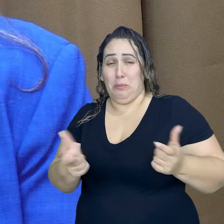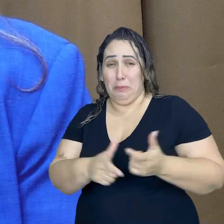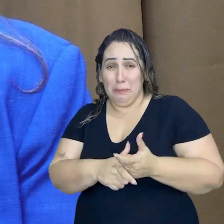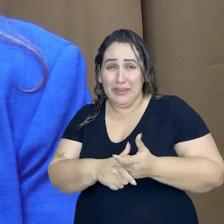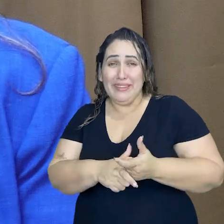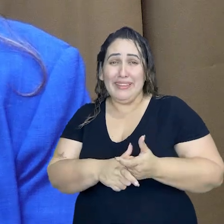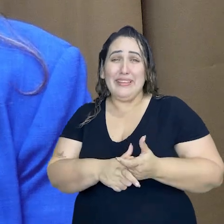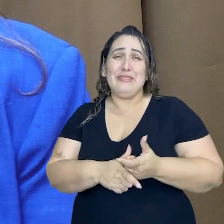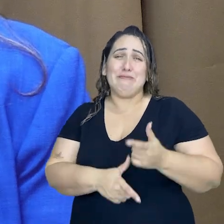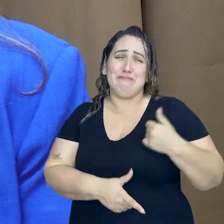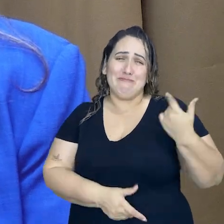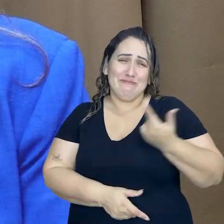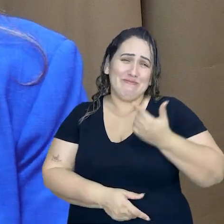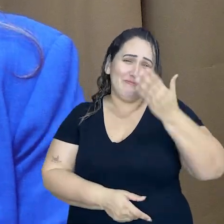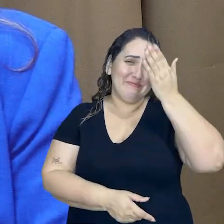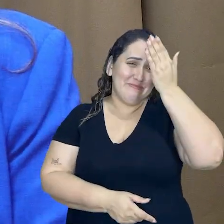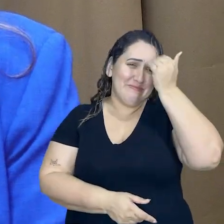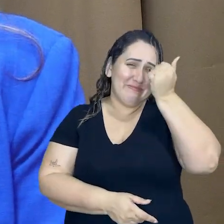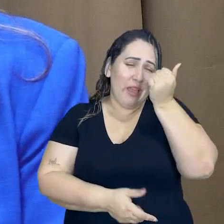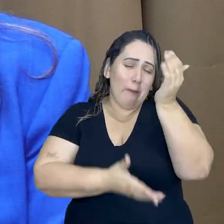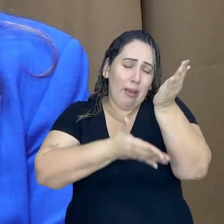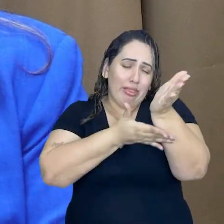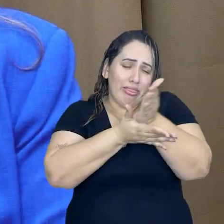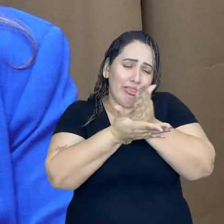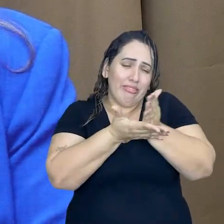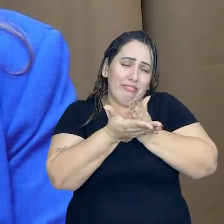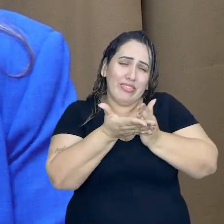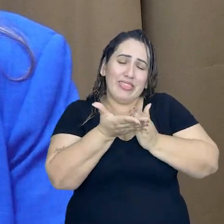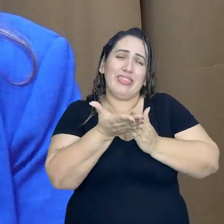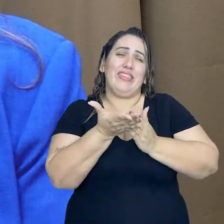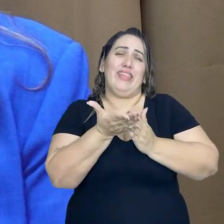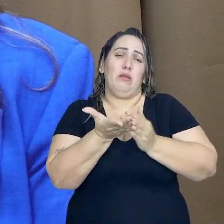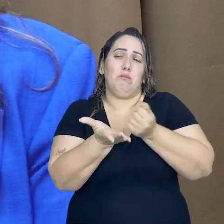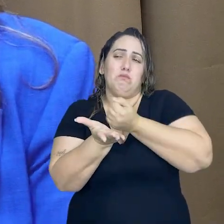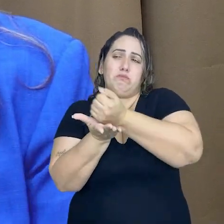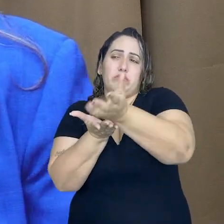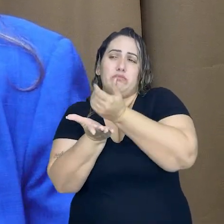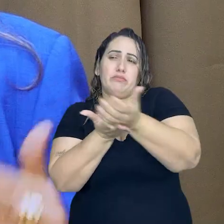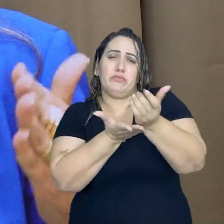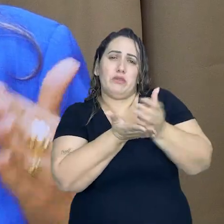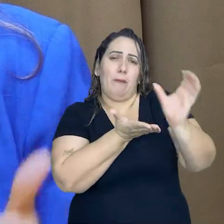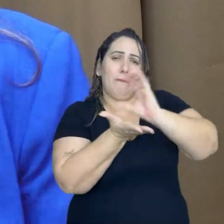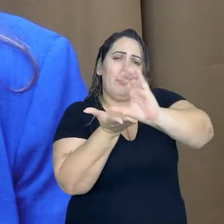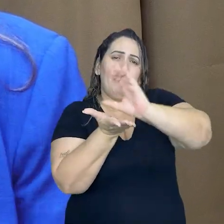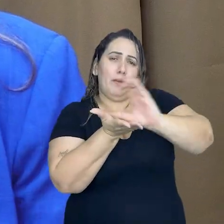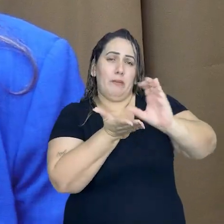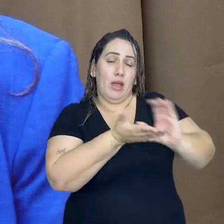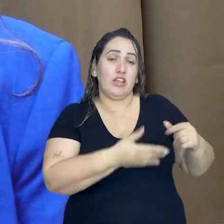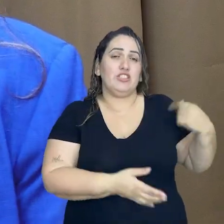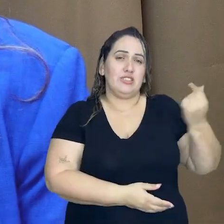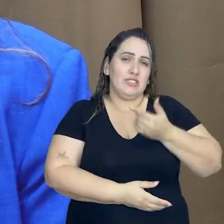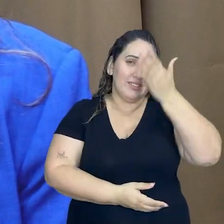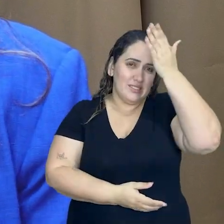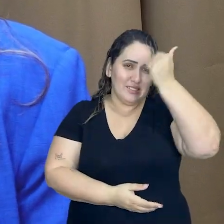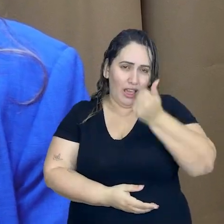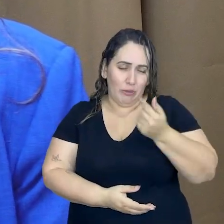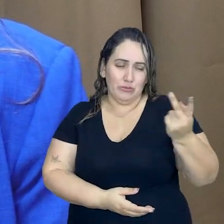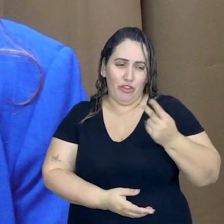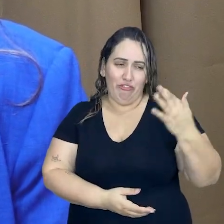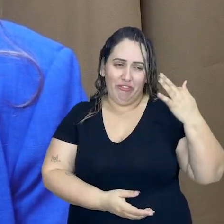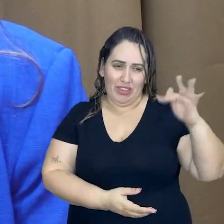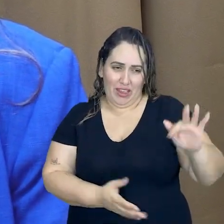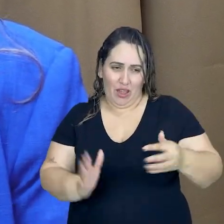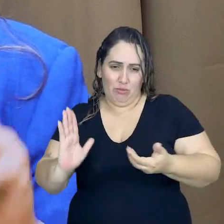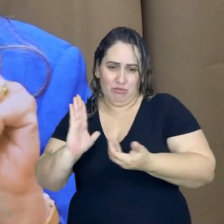daqueles políticos que foram eleitos ali, os mandatários, nas 2 casas federais. E, no caso do Fundo Especial